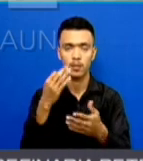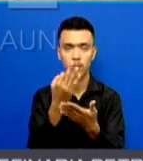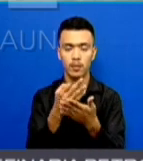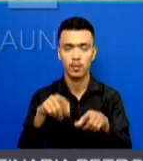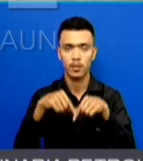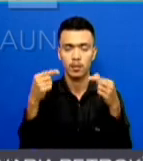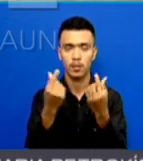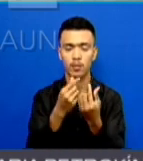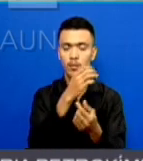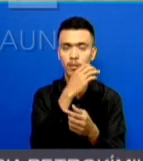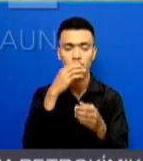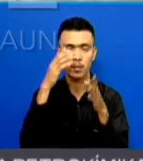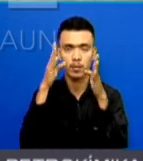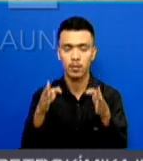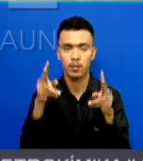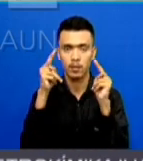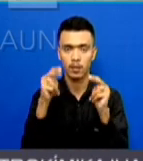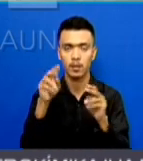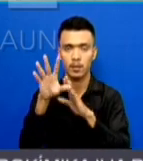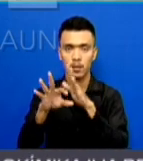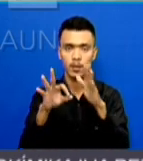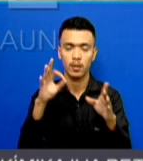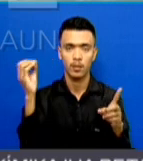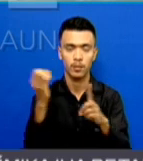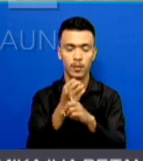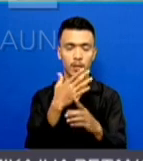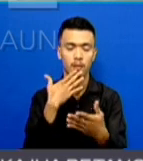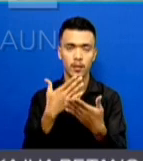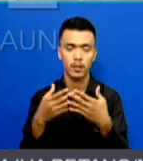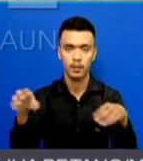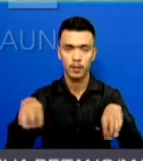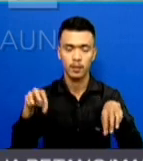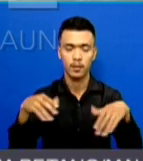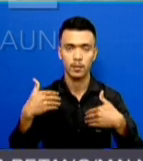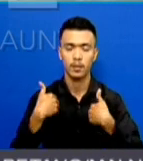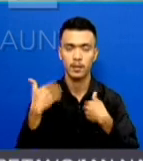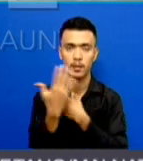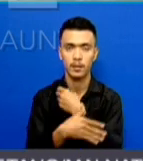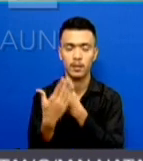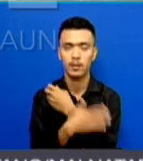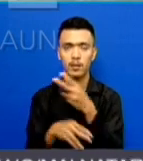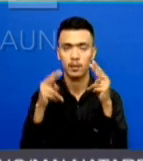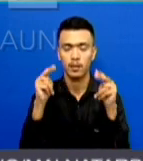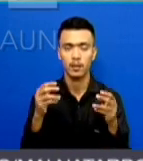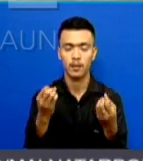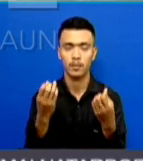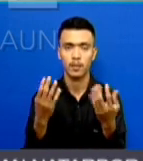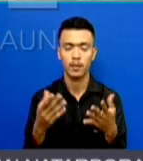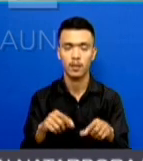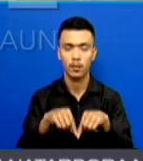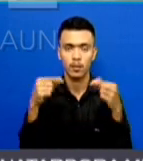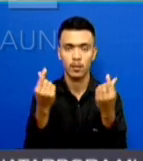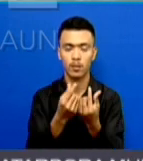né precisa reta merece oportunidade de dia clio investimento aí lá não tem que macar se tem que halo dun batrum aí tinha aí tinha grupo agricultura sira